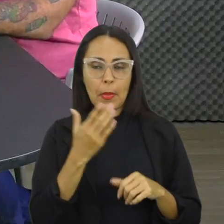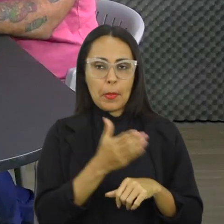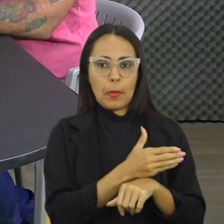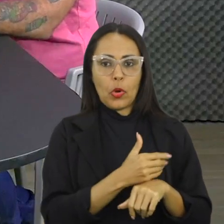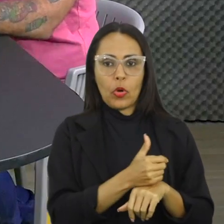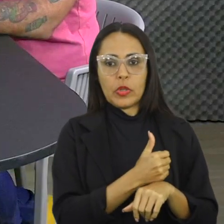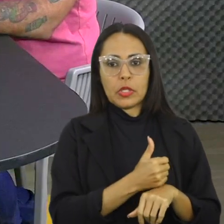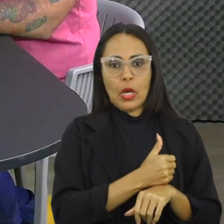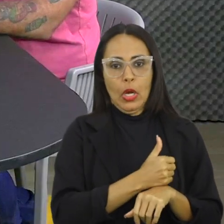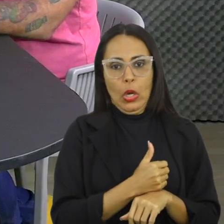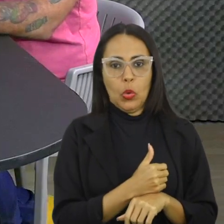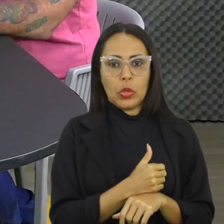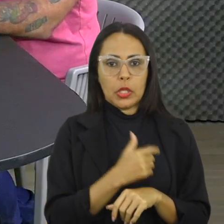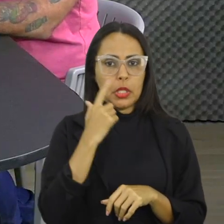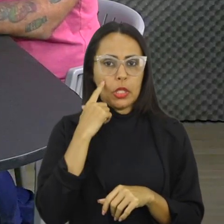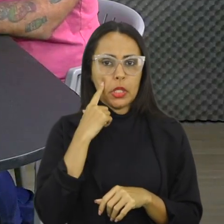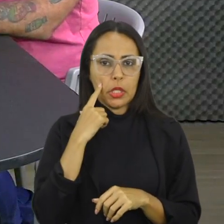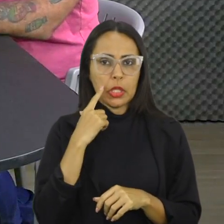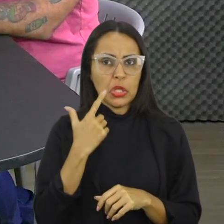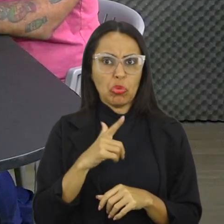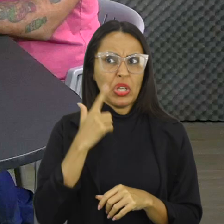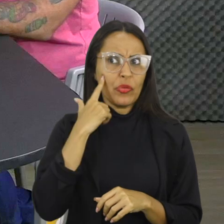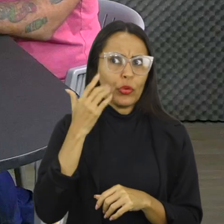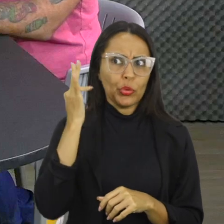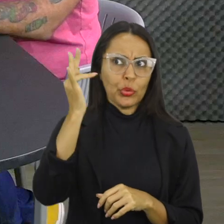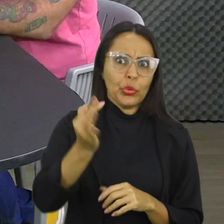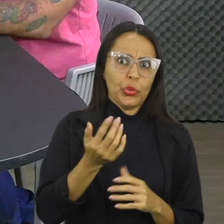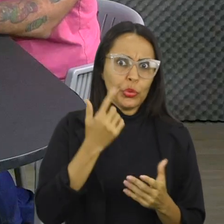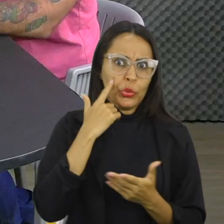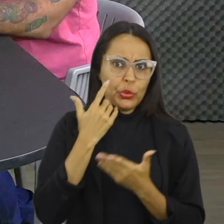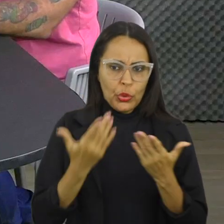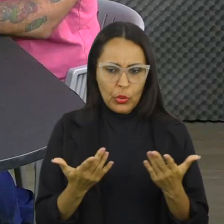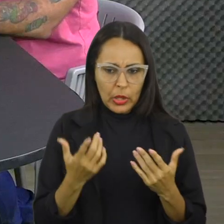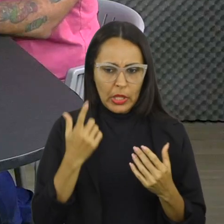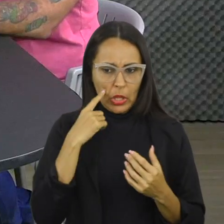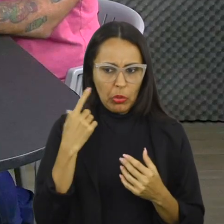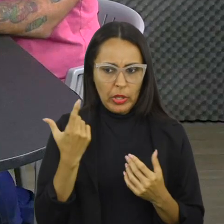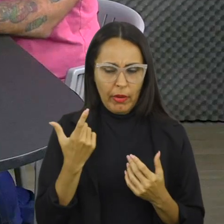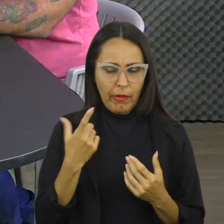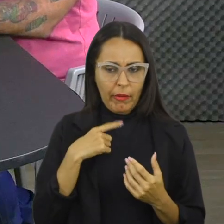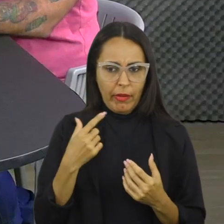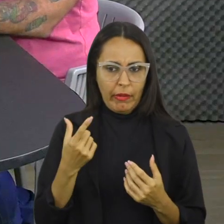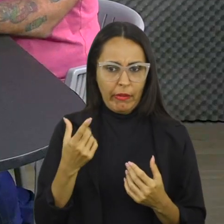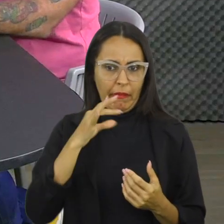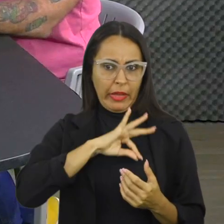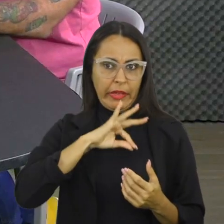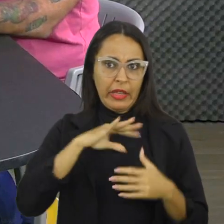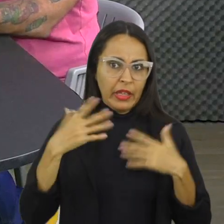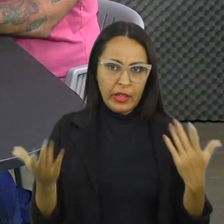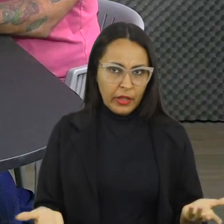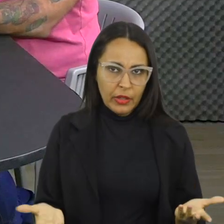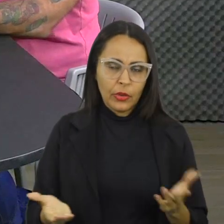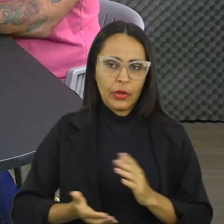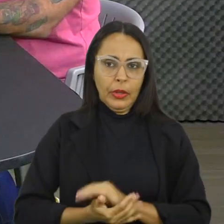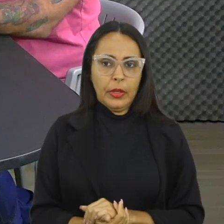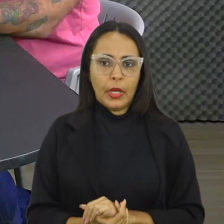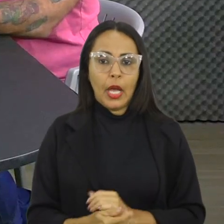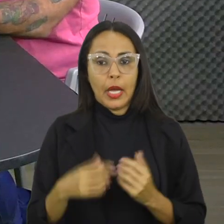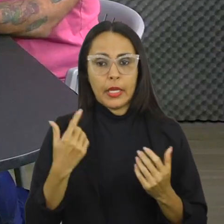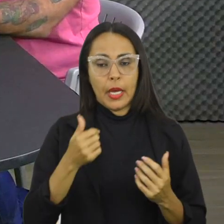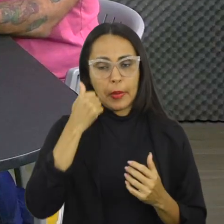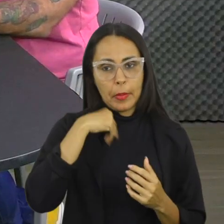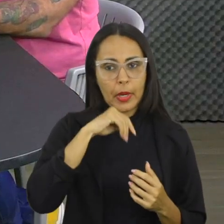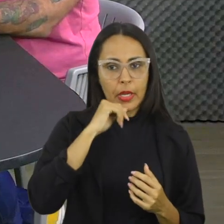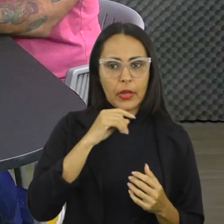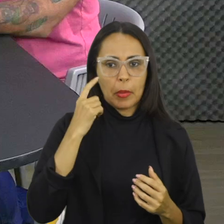profissão que não ia dar dinheiro? Porque existia, na minha época, eu Sim. lembro disso, que a minha mãe pegou aquele manual, era um manual enorme, né? Era de